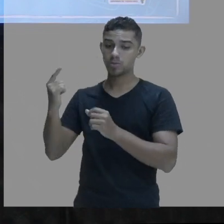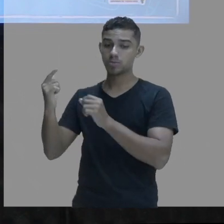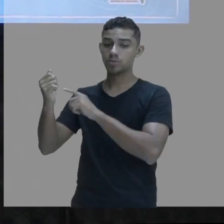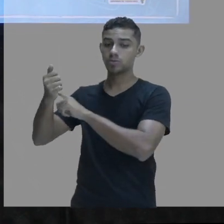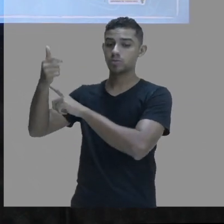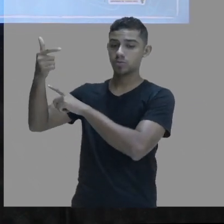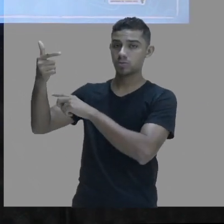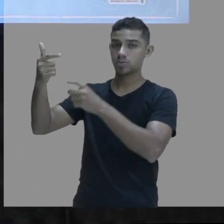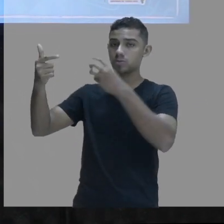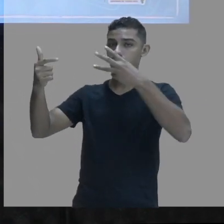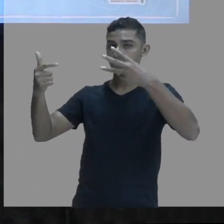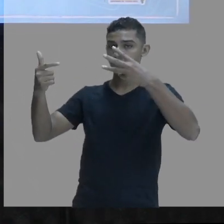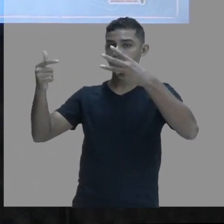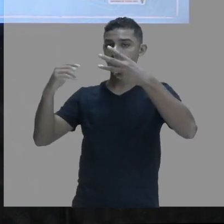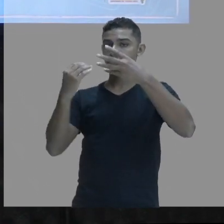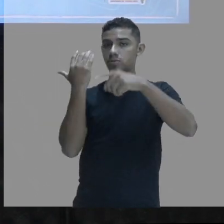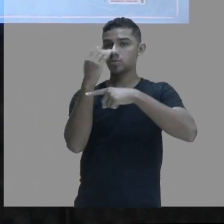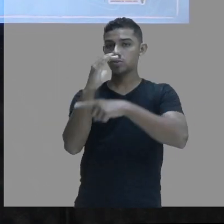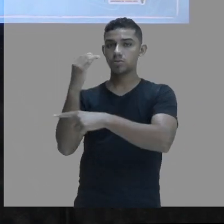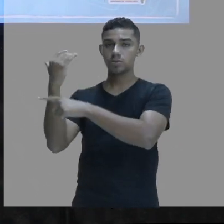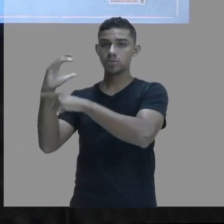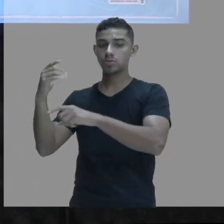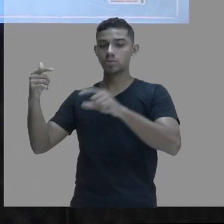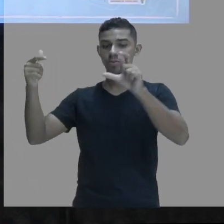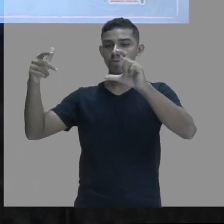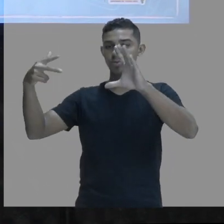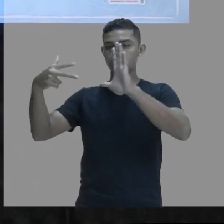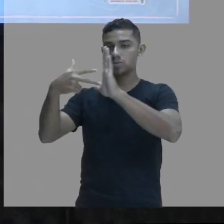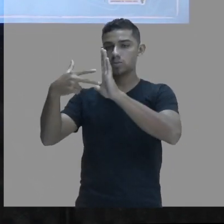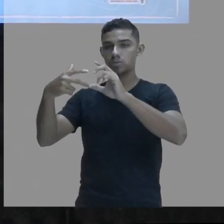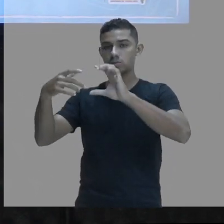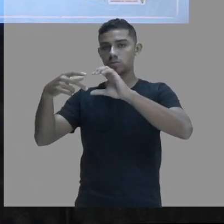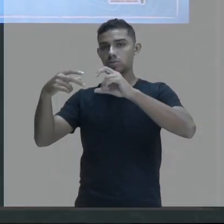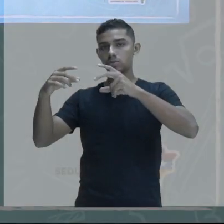e 3. E eno, por se tratar de um alceno.